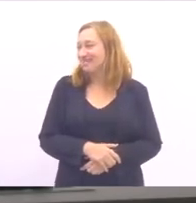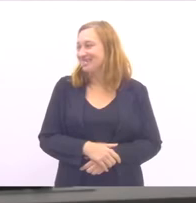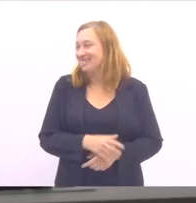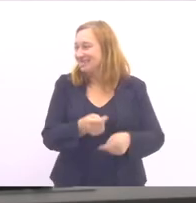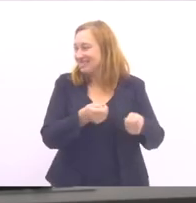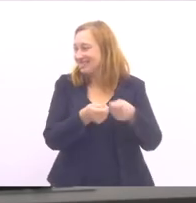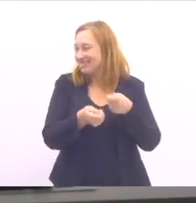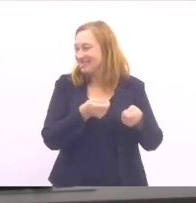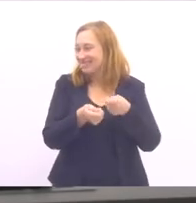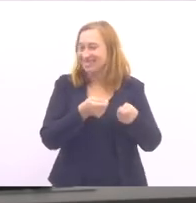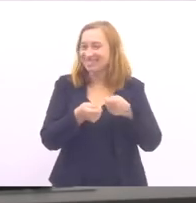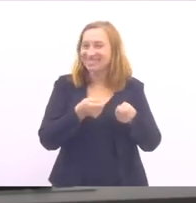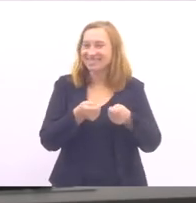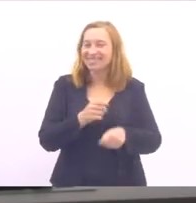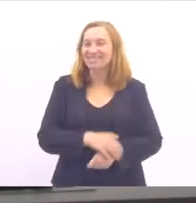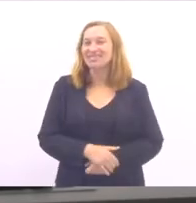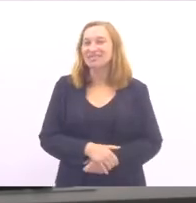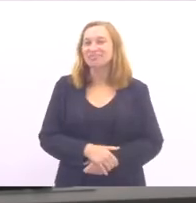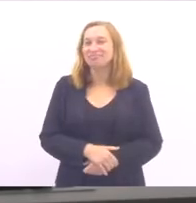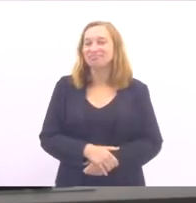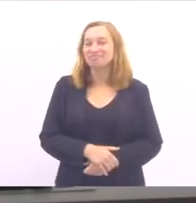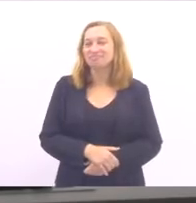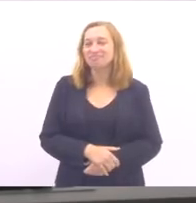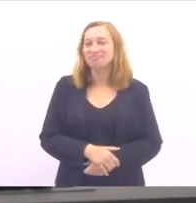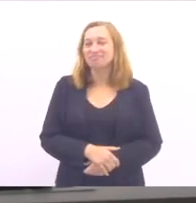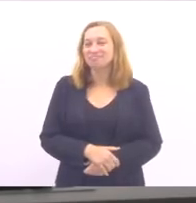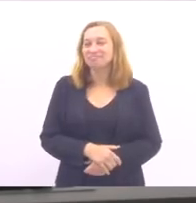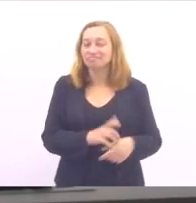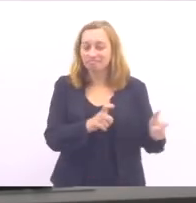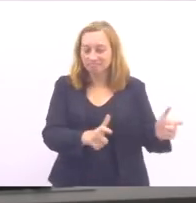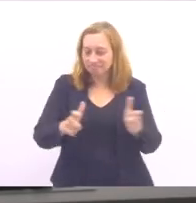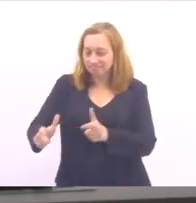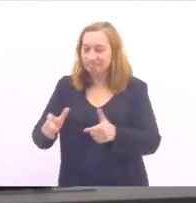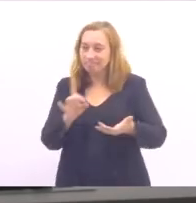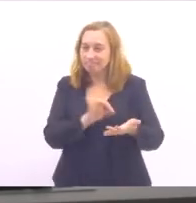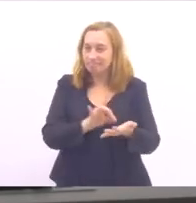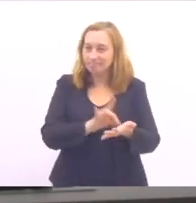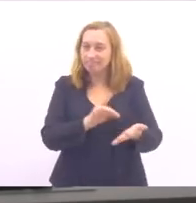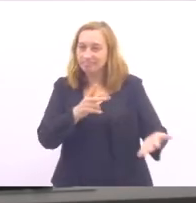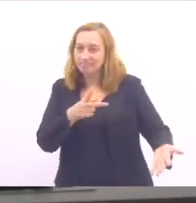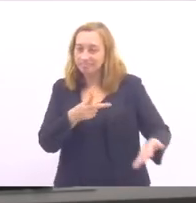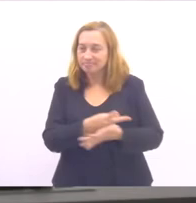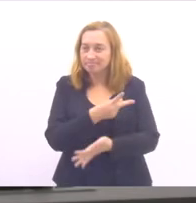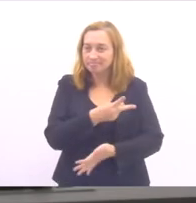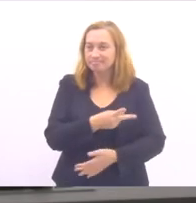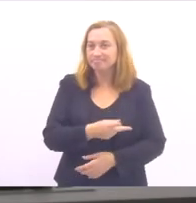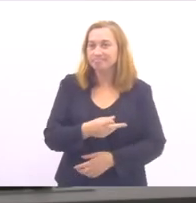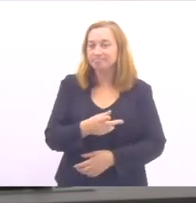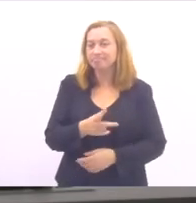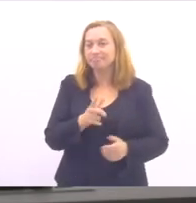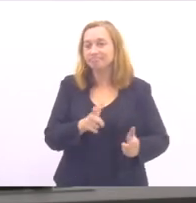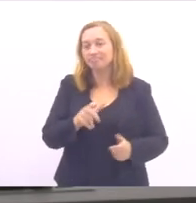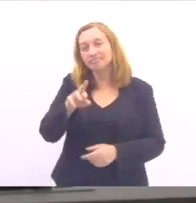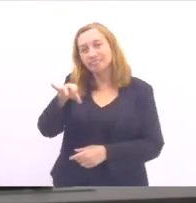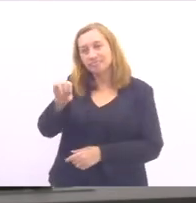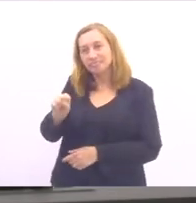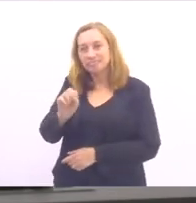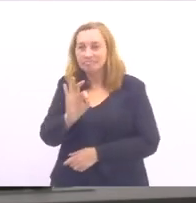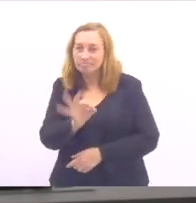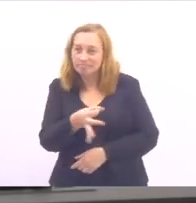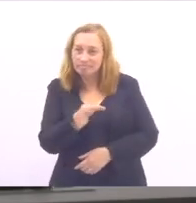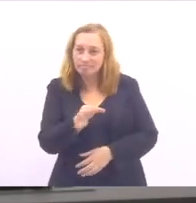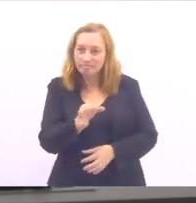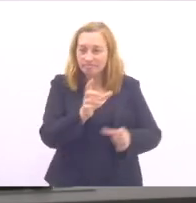controle para que esses pontos realmente funcionem com os resíduos adequados em